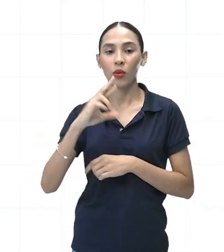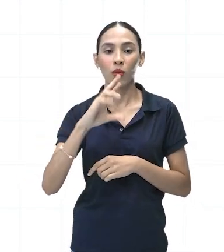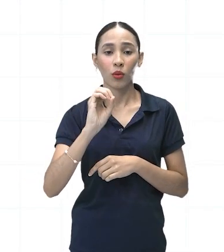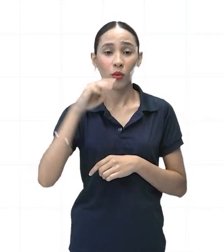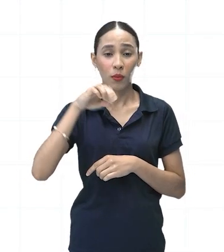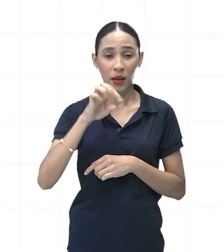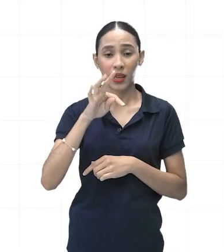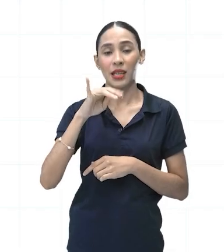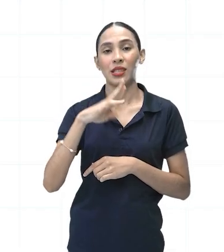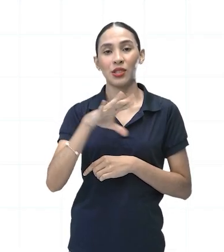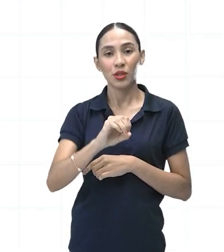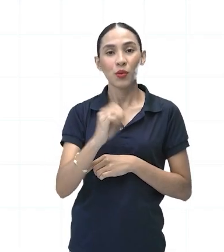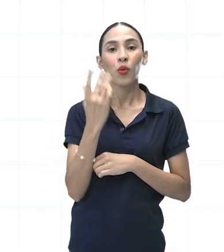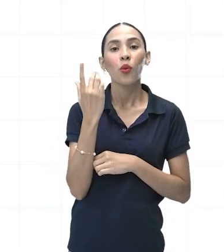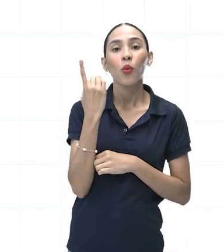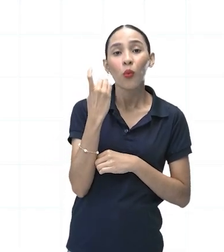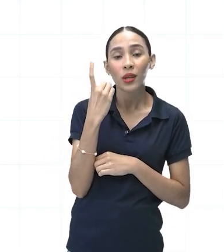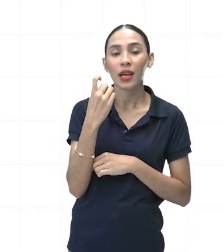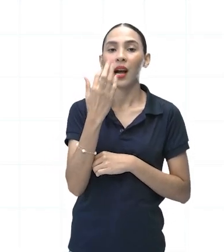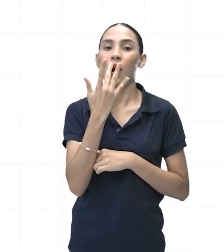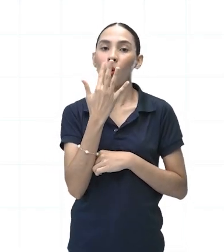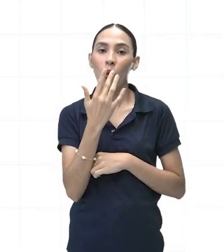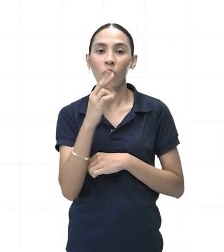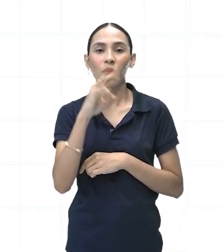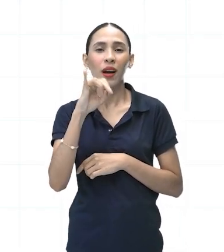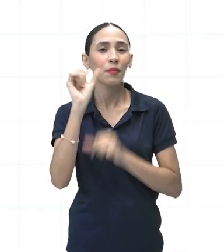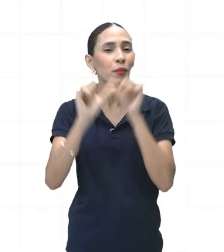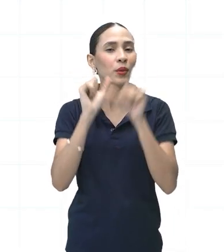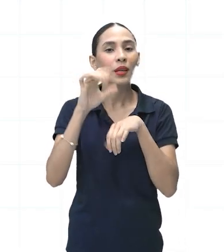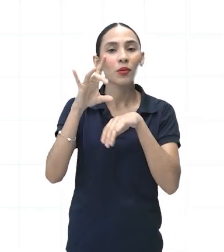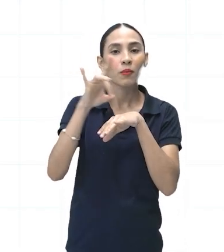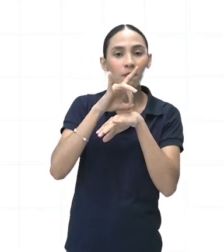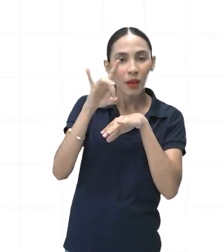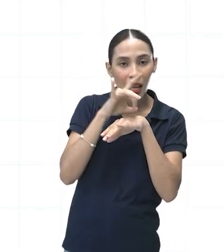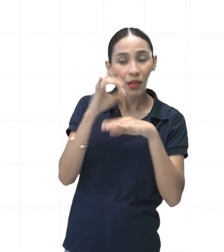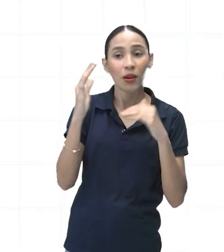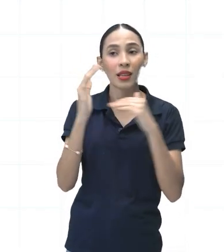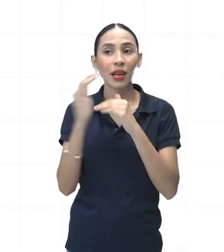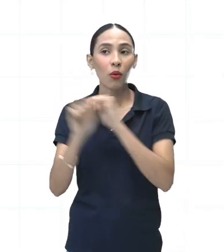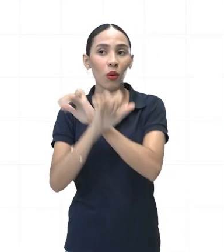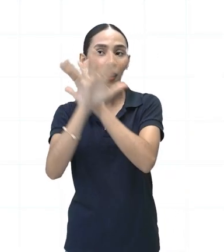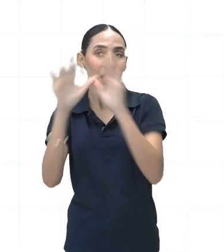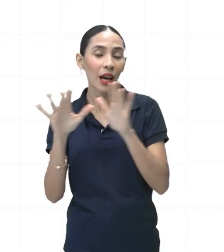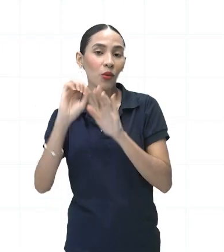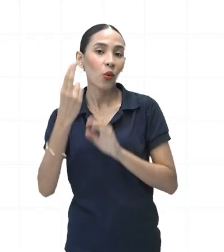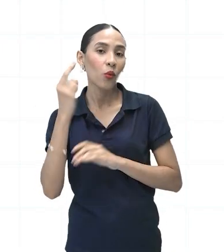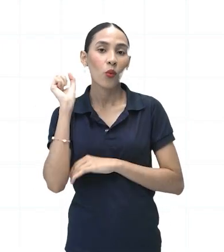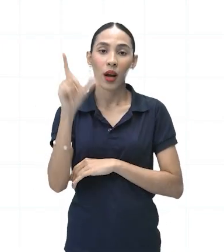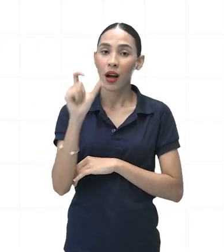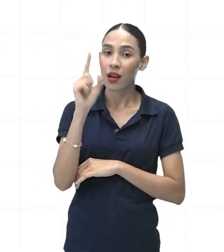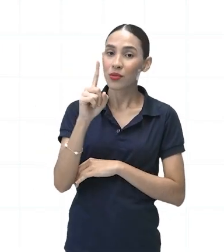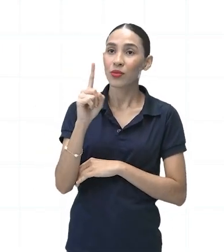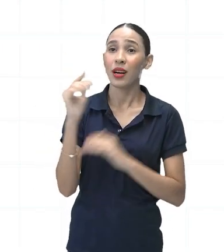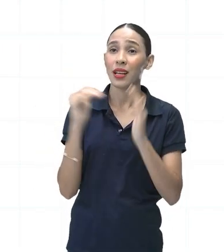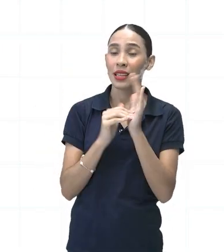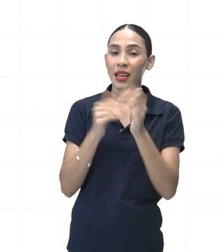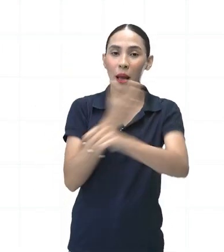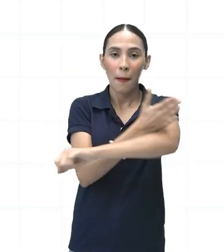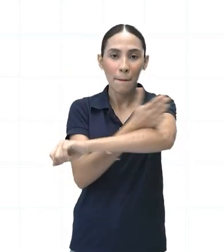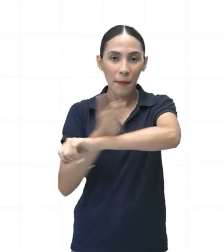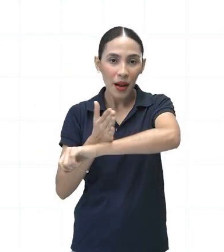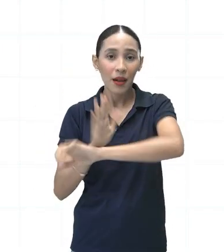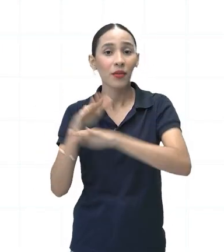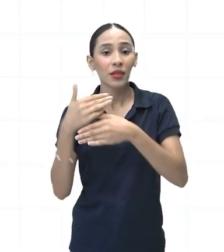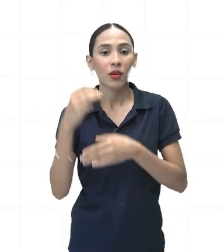isso? Uma única cor, que vai variando do preto até o claro, então do azul até o ficar branquinho, tá?